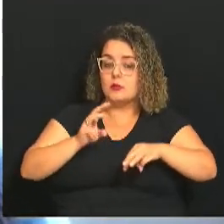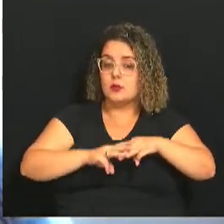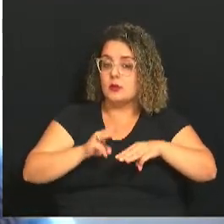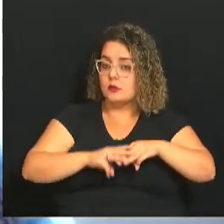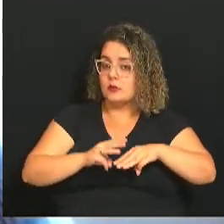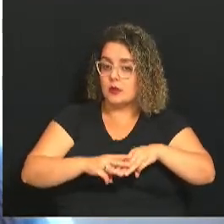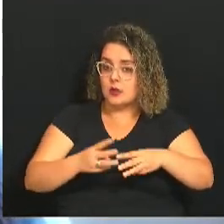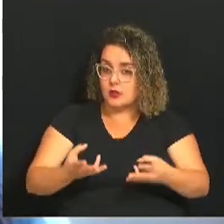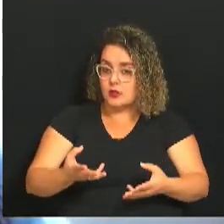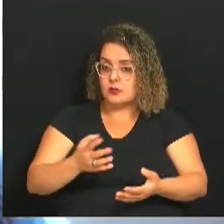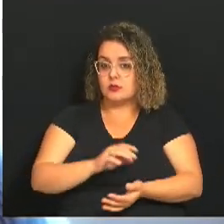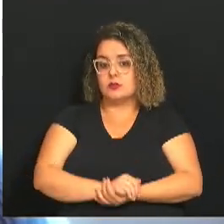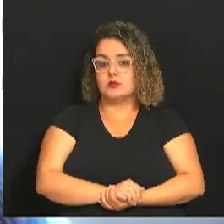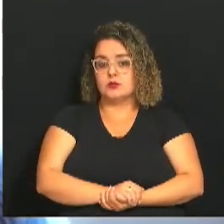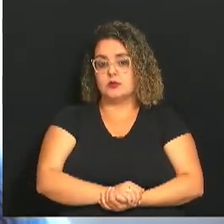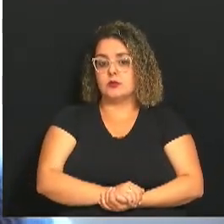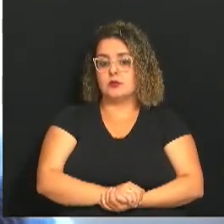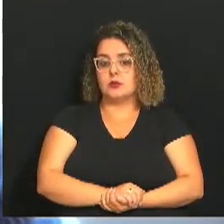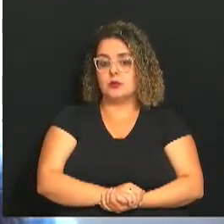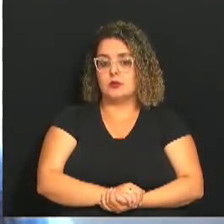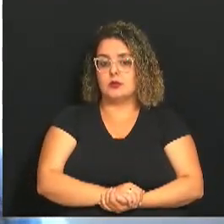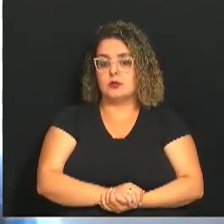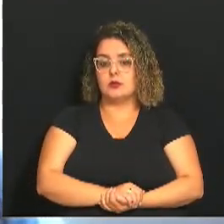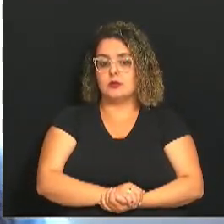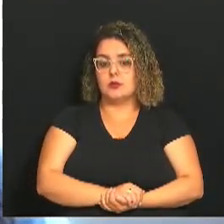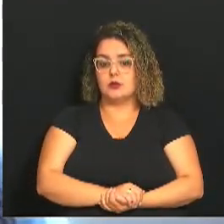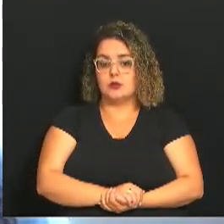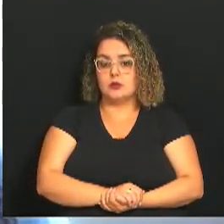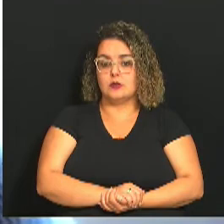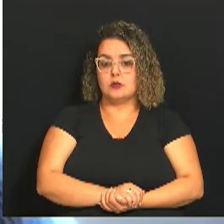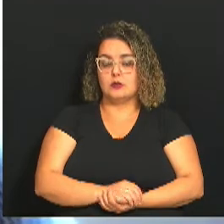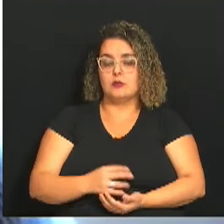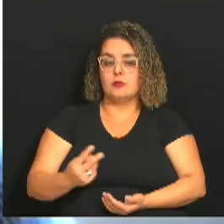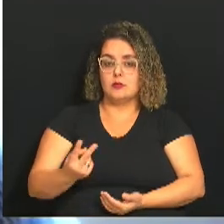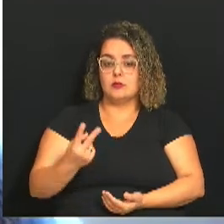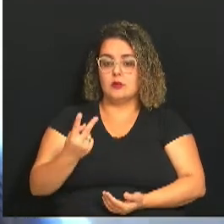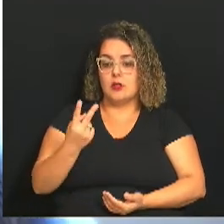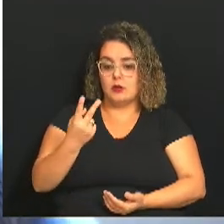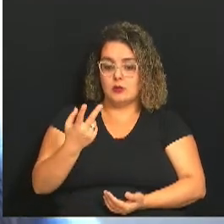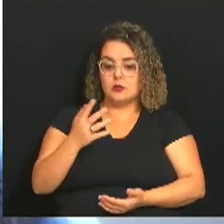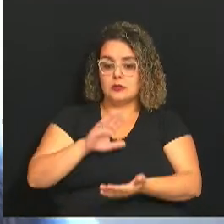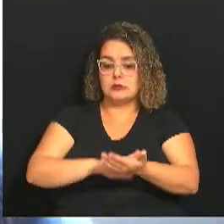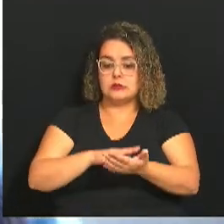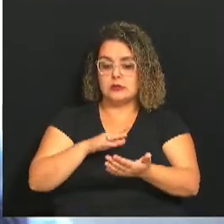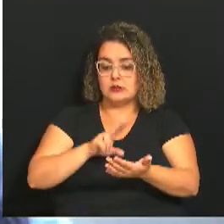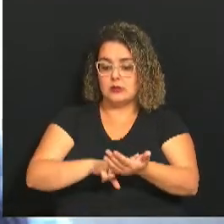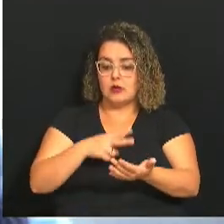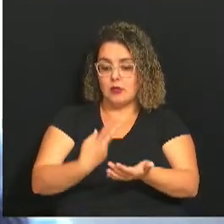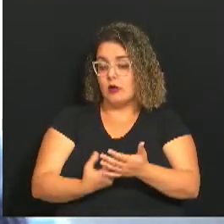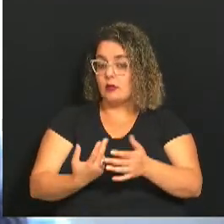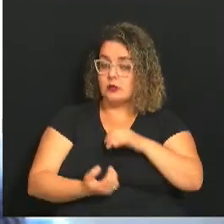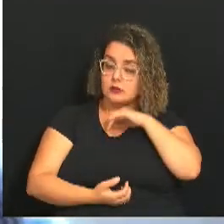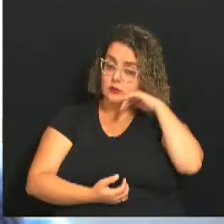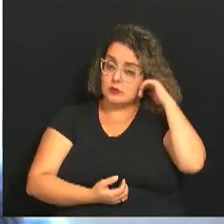equações, elas dão valores, esses valores são interpretados, né? Mas, em termos